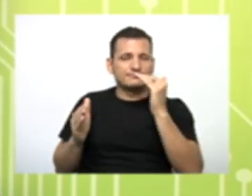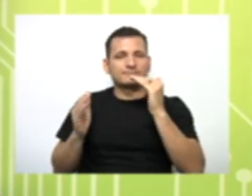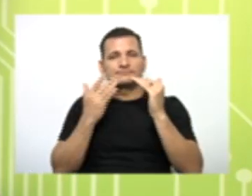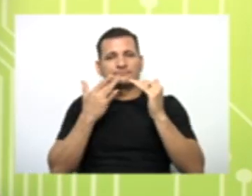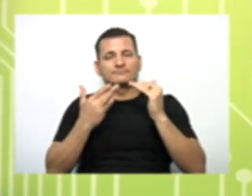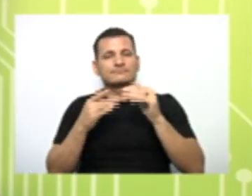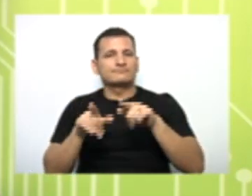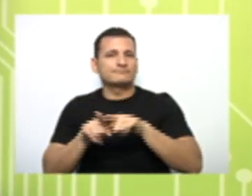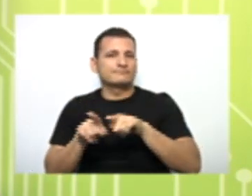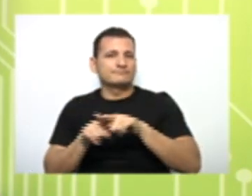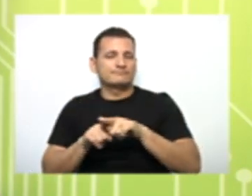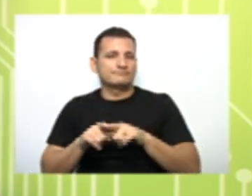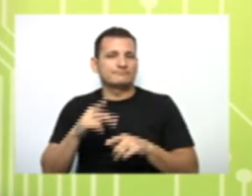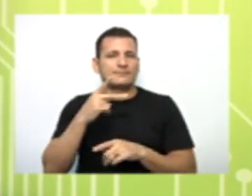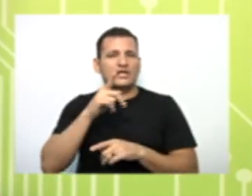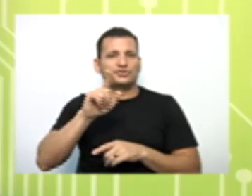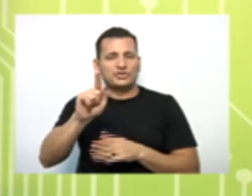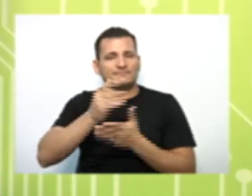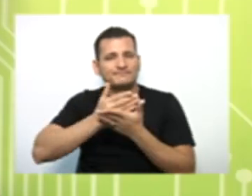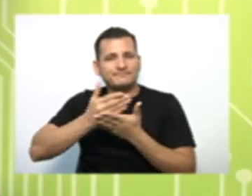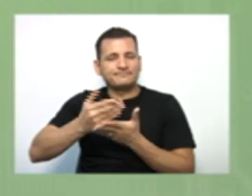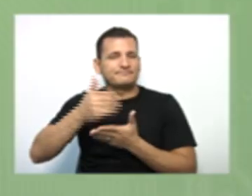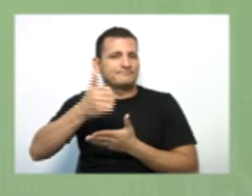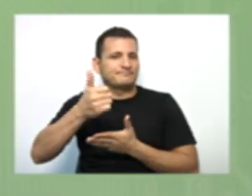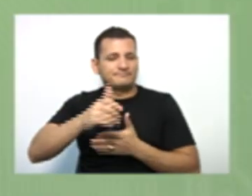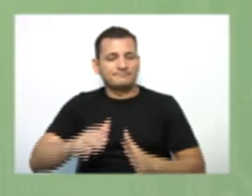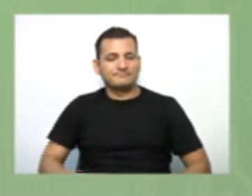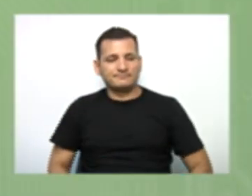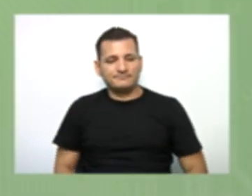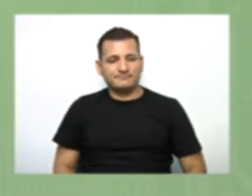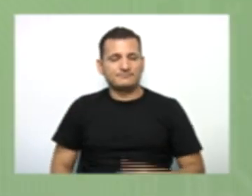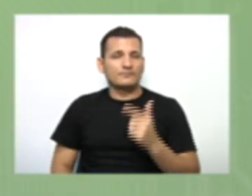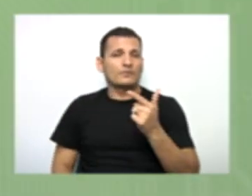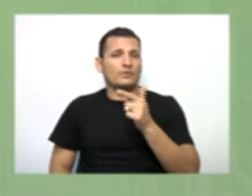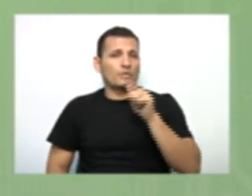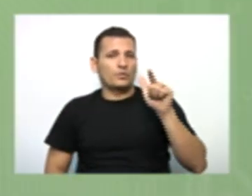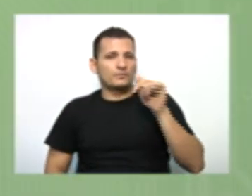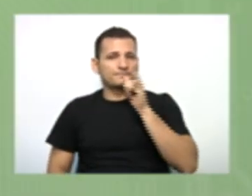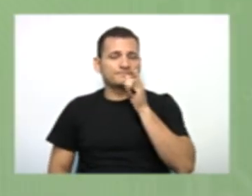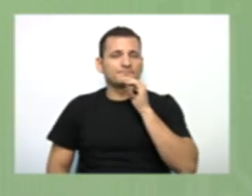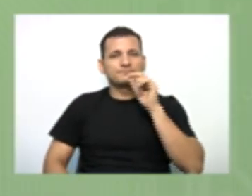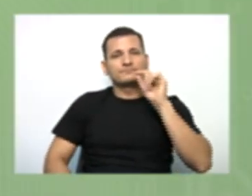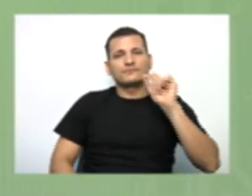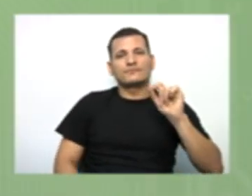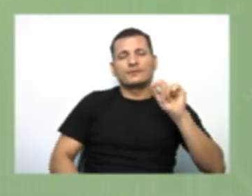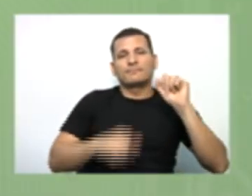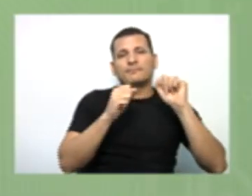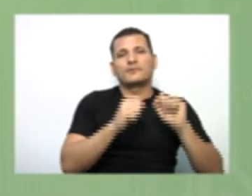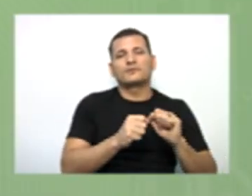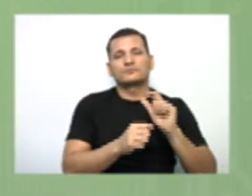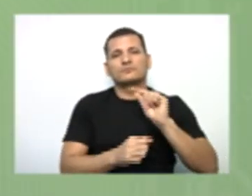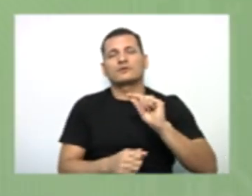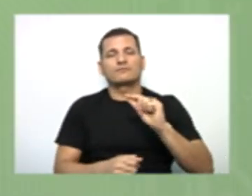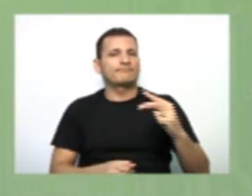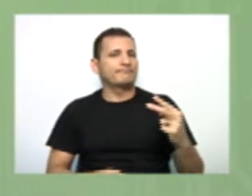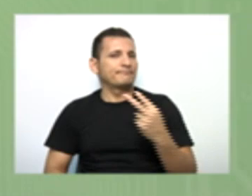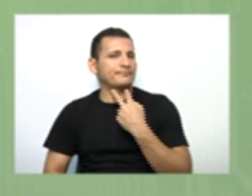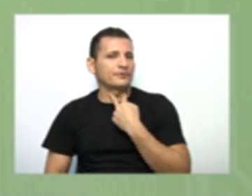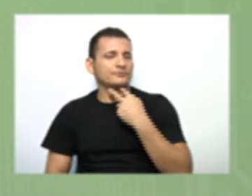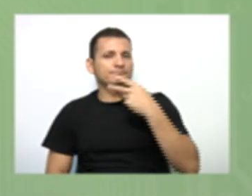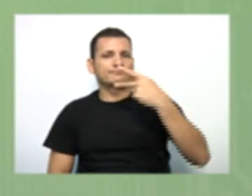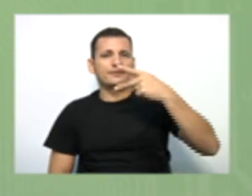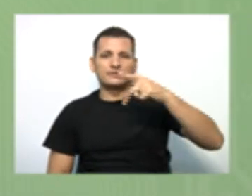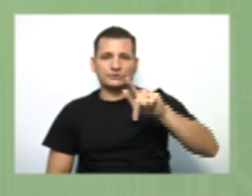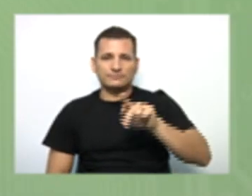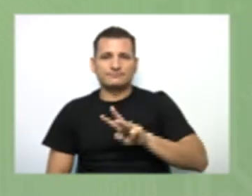páginas iniciais. Então, vamos aqui para outro exemplo do que fazer e o que não fazer com as